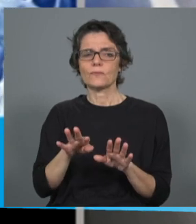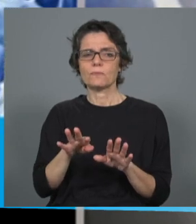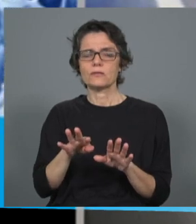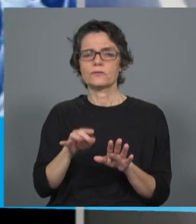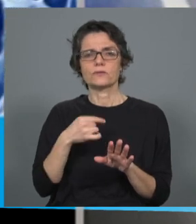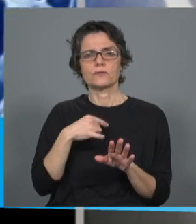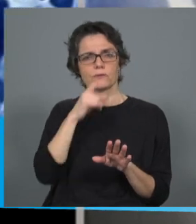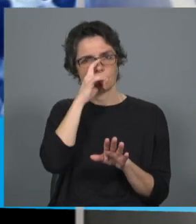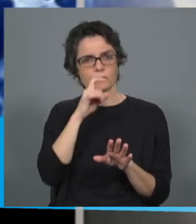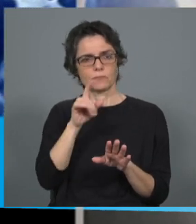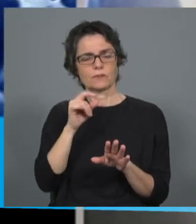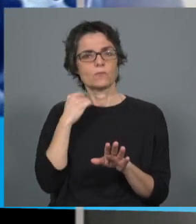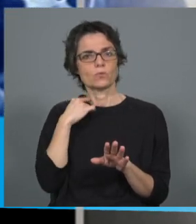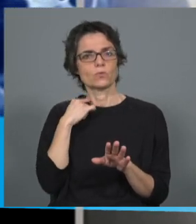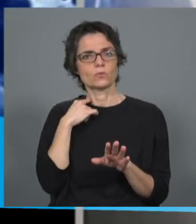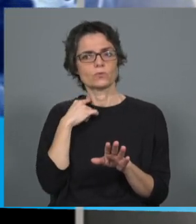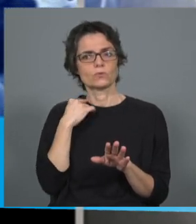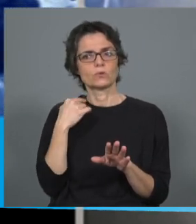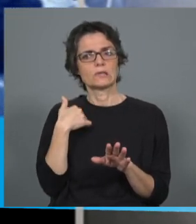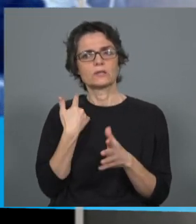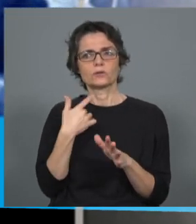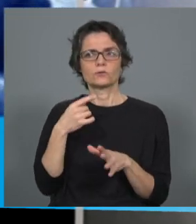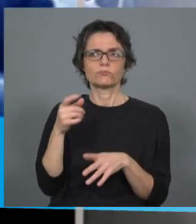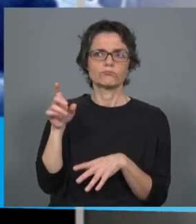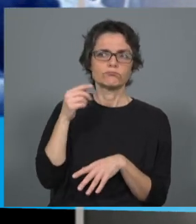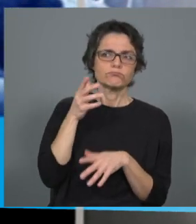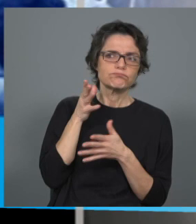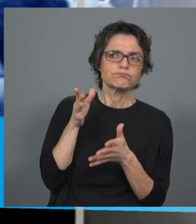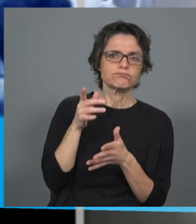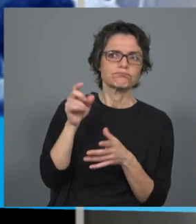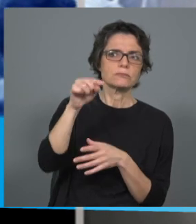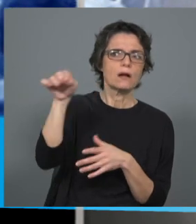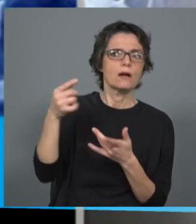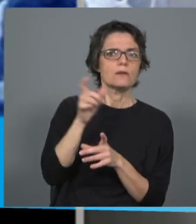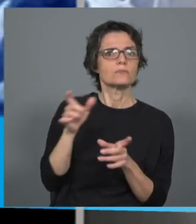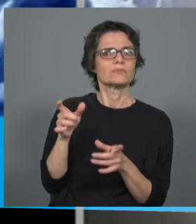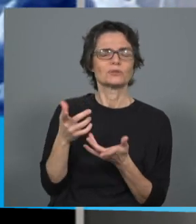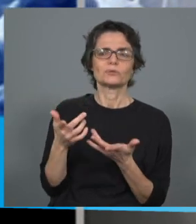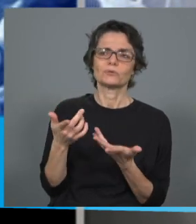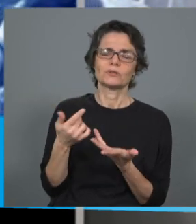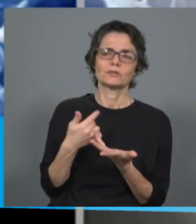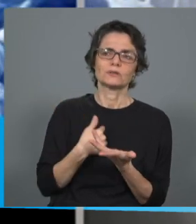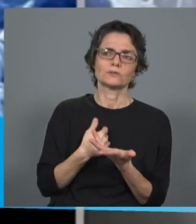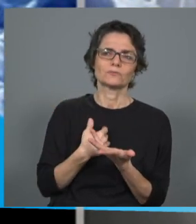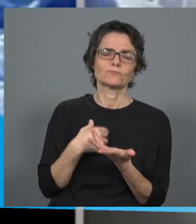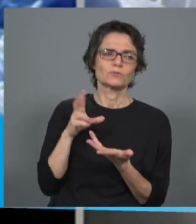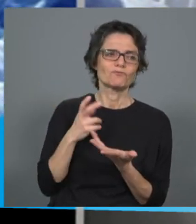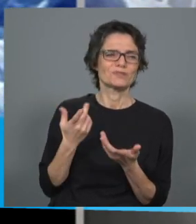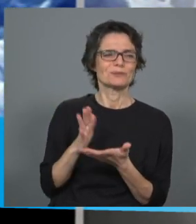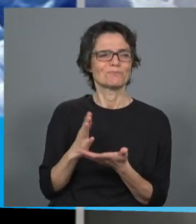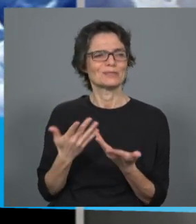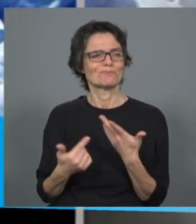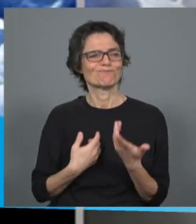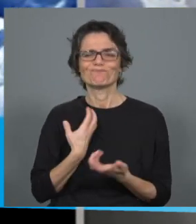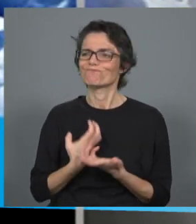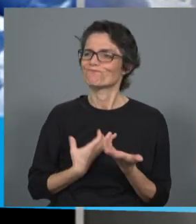no curso, muitas vezes ouvia os professores a falar, etc., e dizia, tudo muito bem, mas isto não